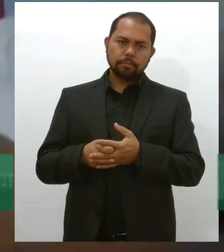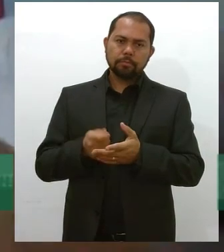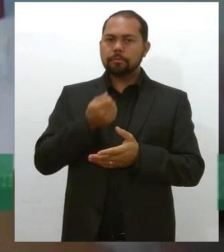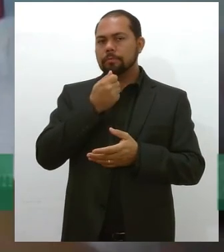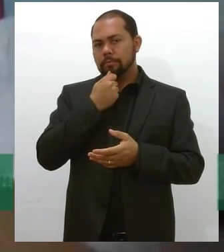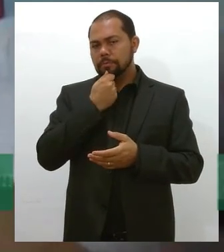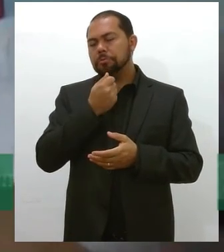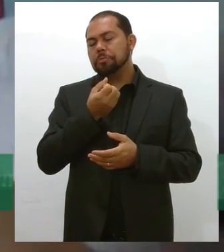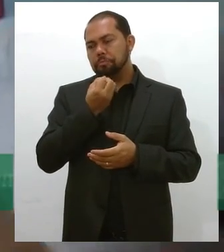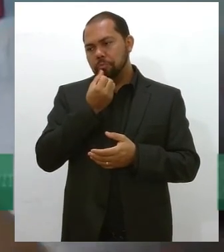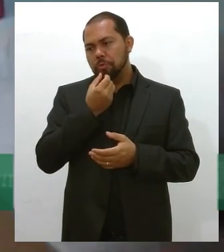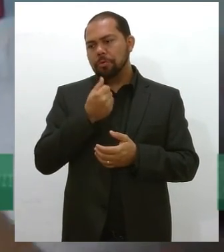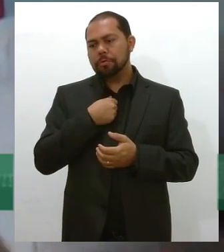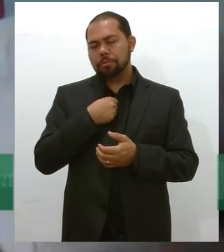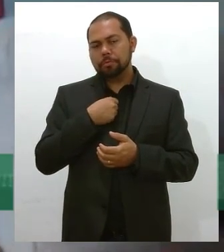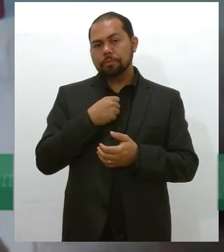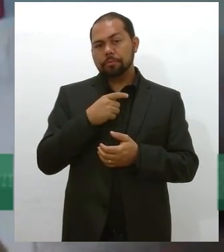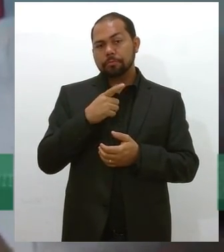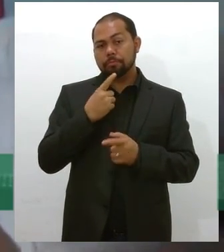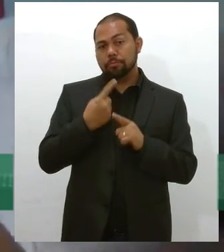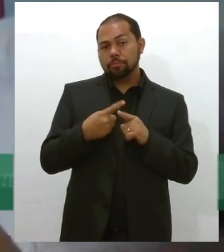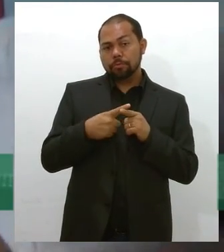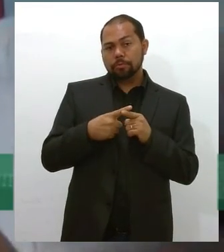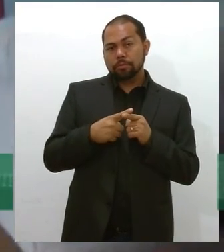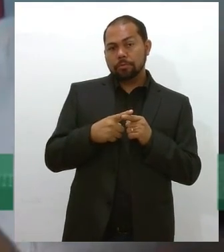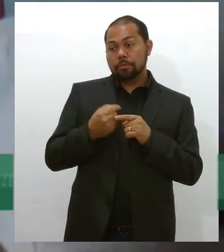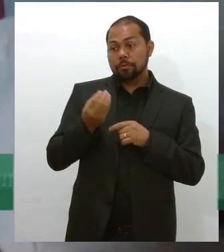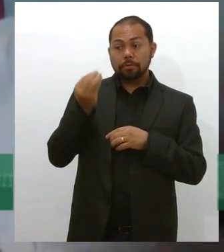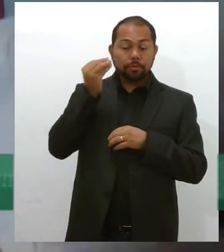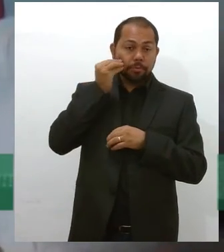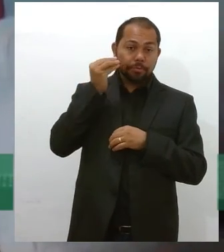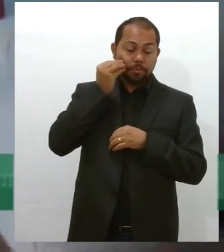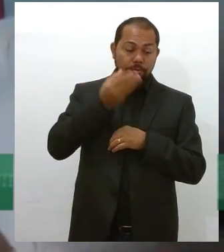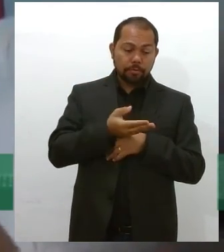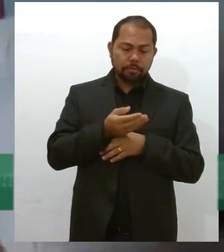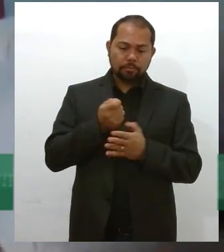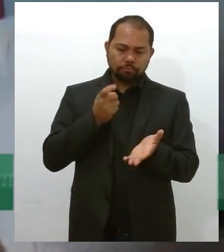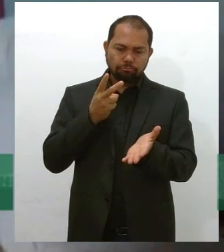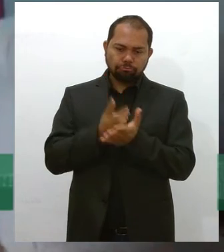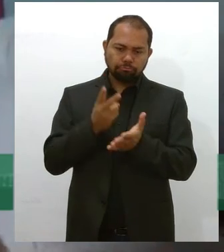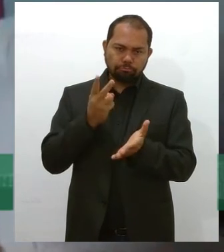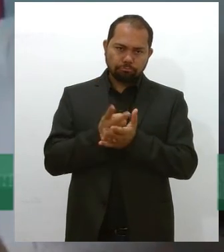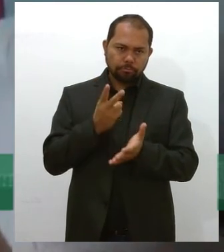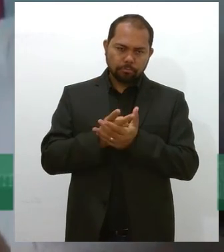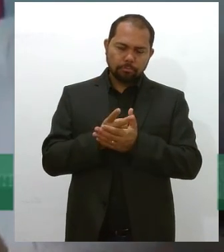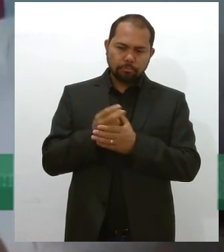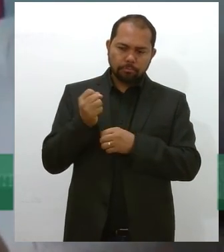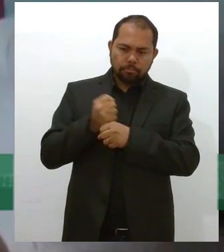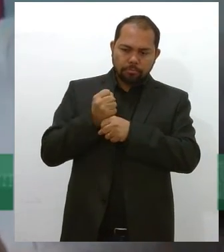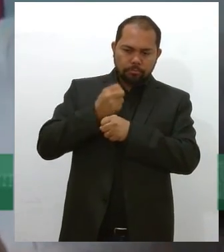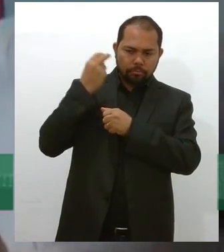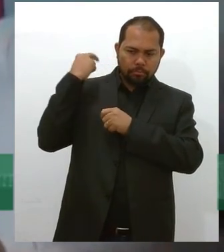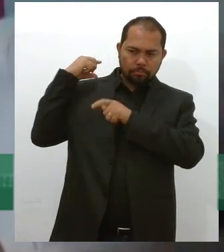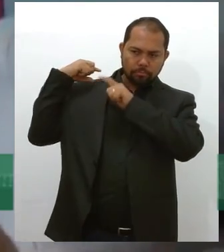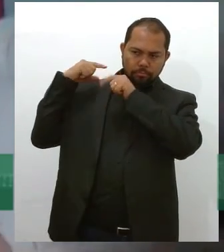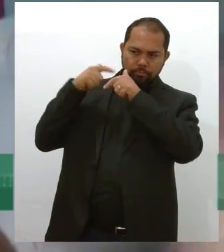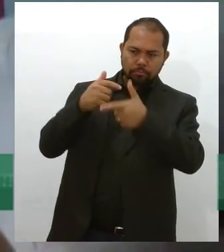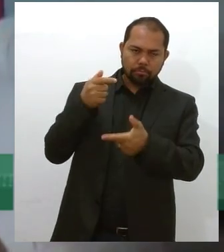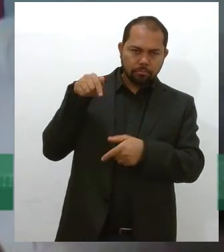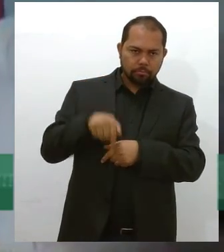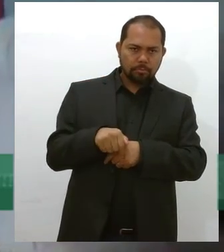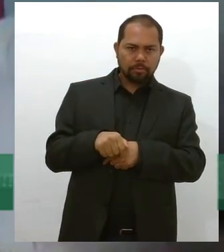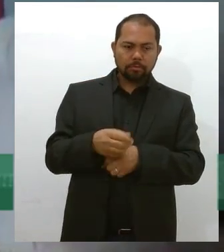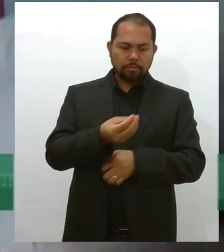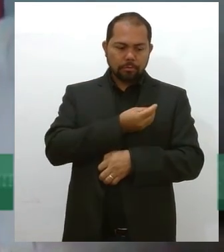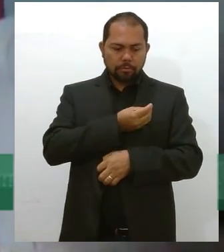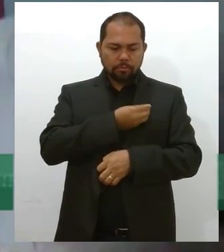certa forma, o que elas tentaram manter, né, lá no passado, é o que garantiu a sobrevivência delas hoje no nosso presente, né? Agora, se